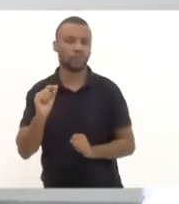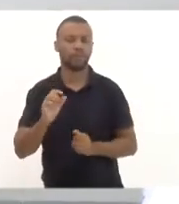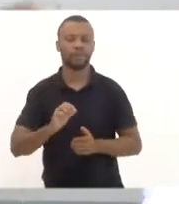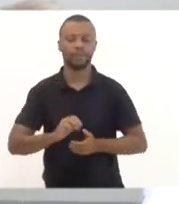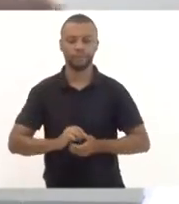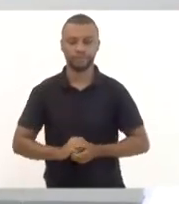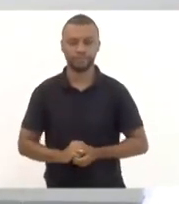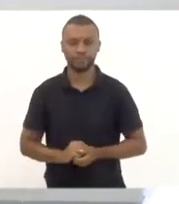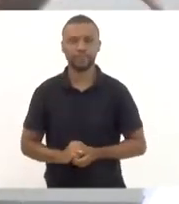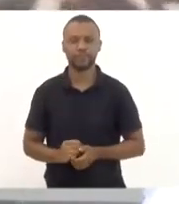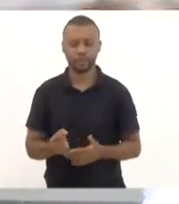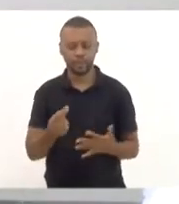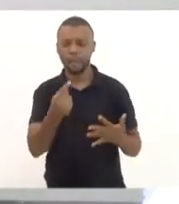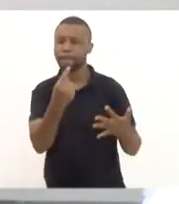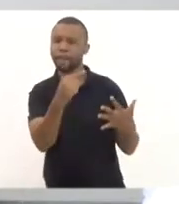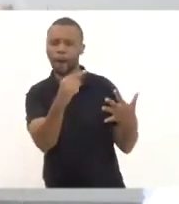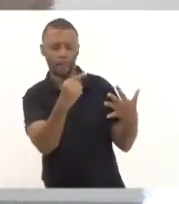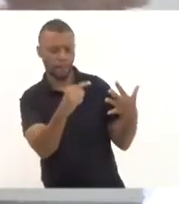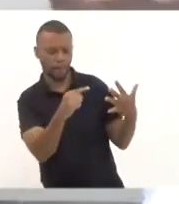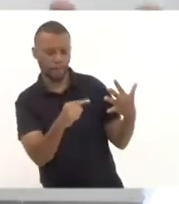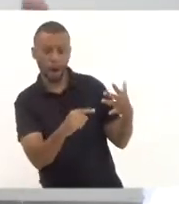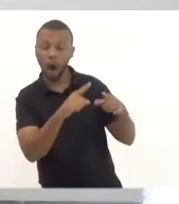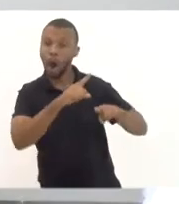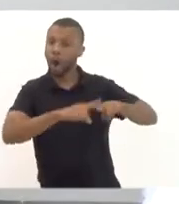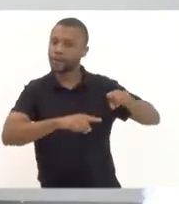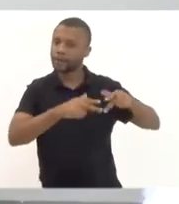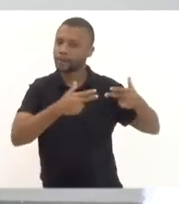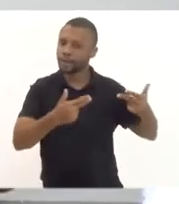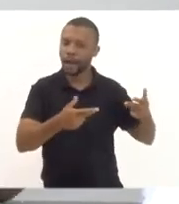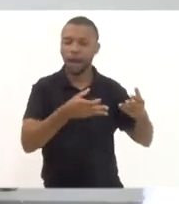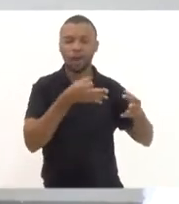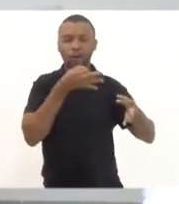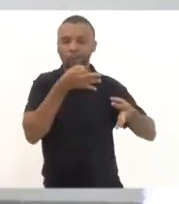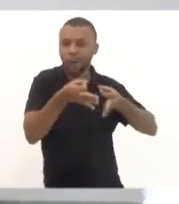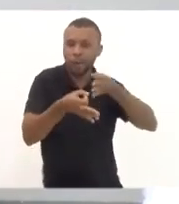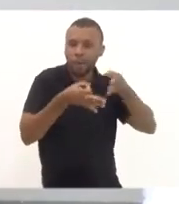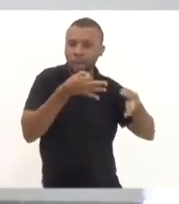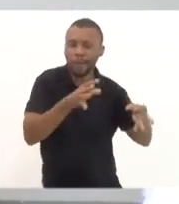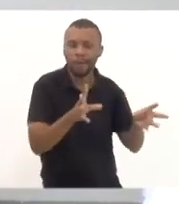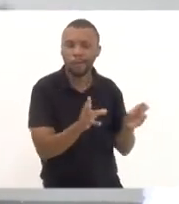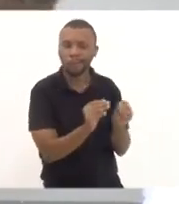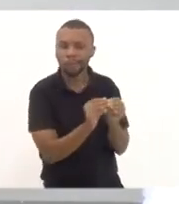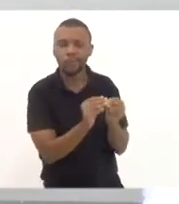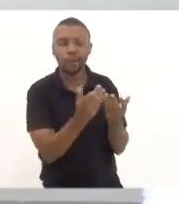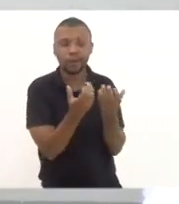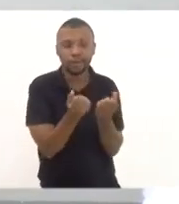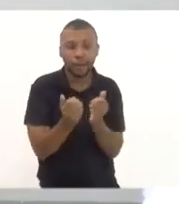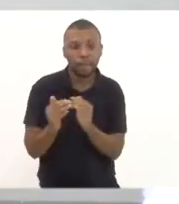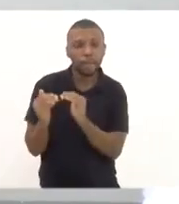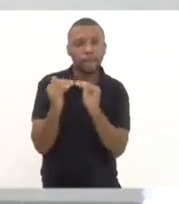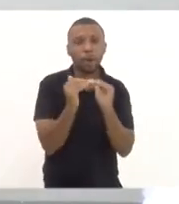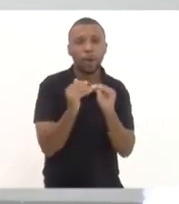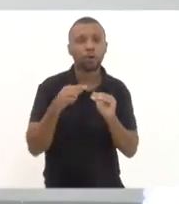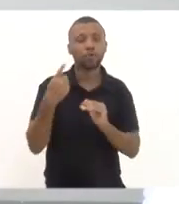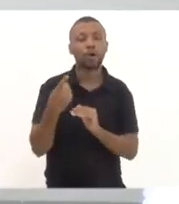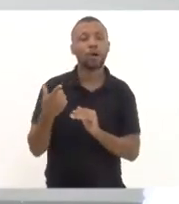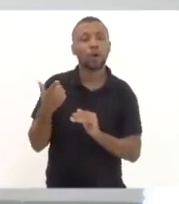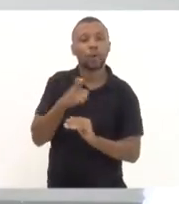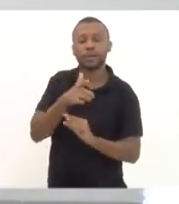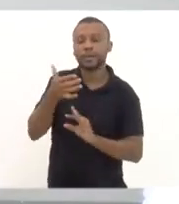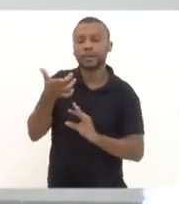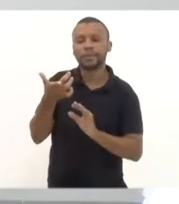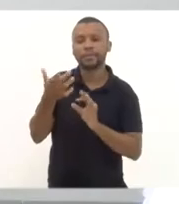o material foi apresentado hoje às sugestões né acolhidas fazer a sistematização